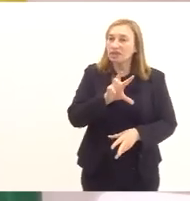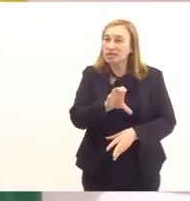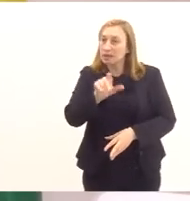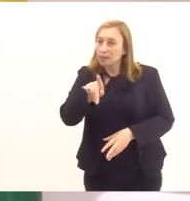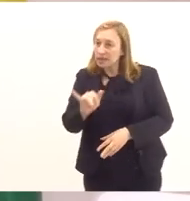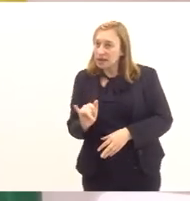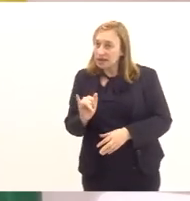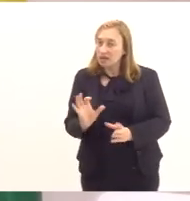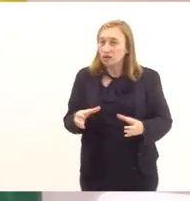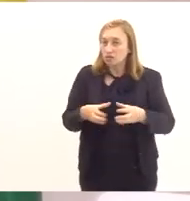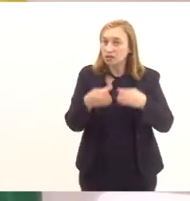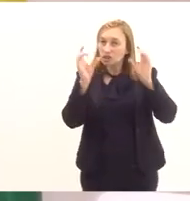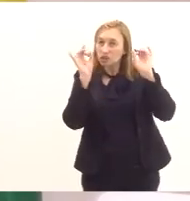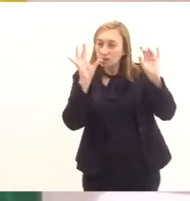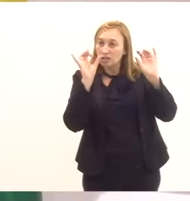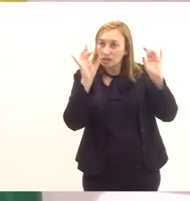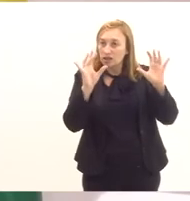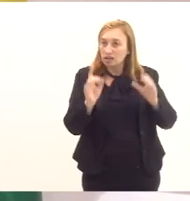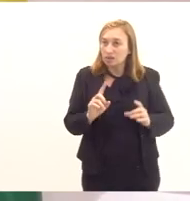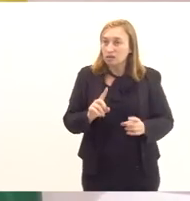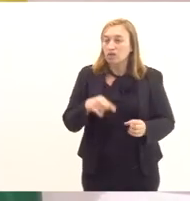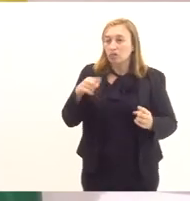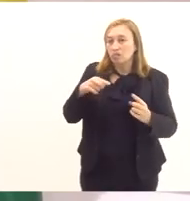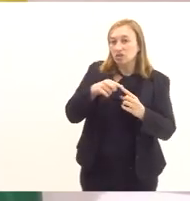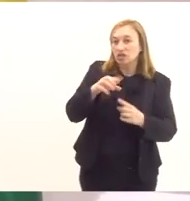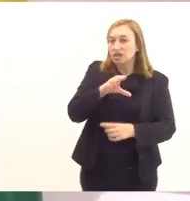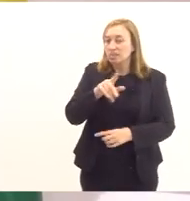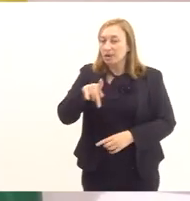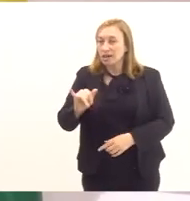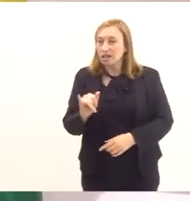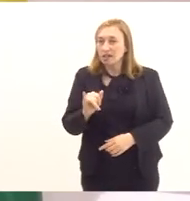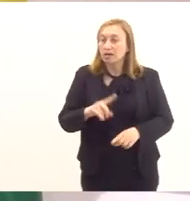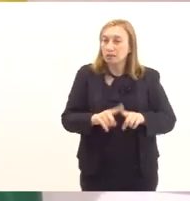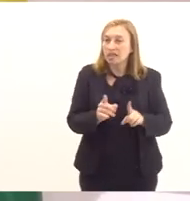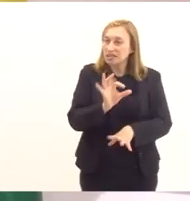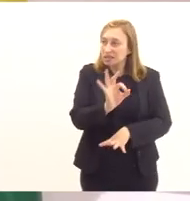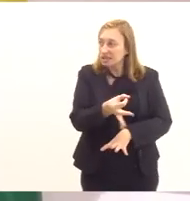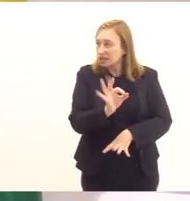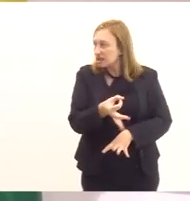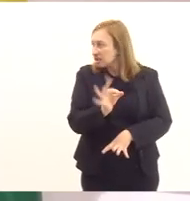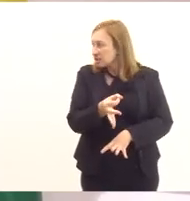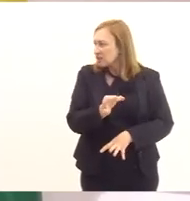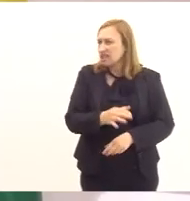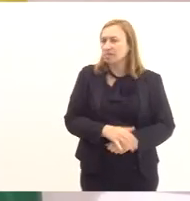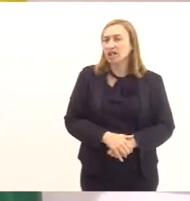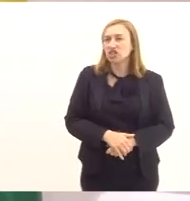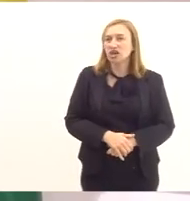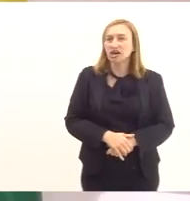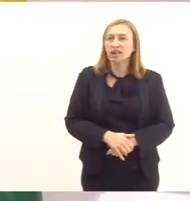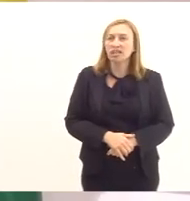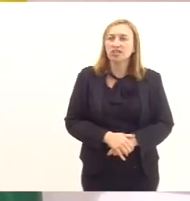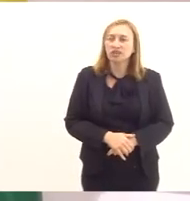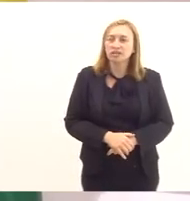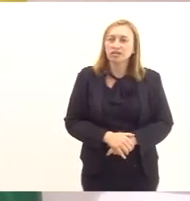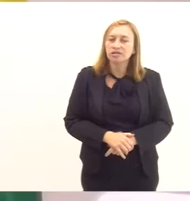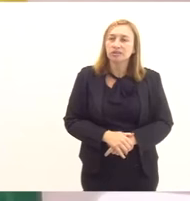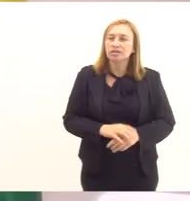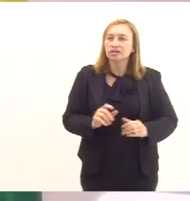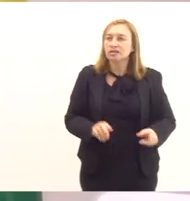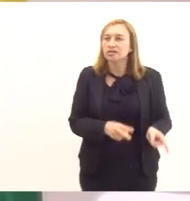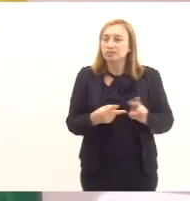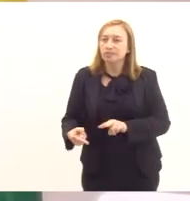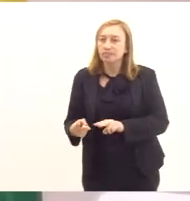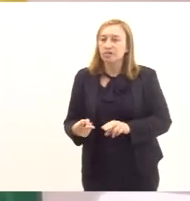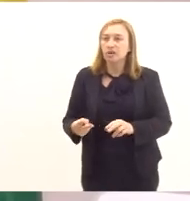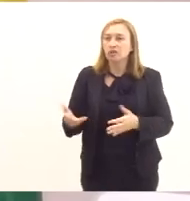CPI uma comissão especial porque o objeto é sempre vai ser distinguido e certamente os relatórios serão construídos inclusive com